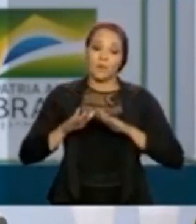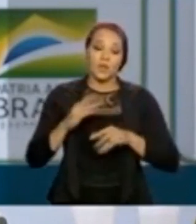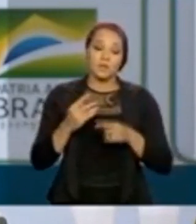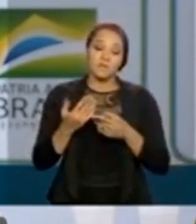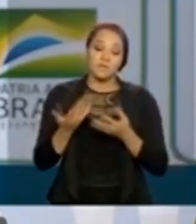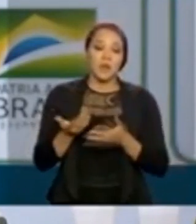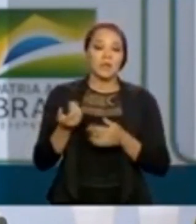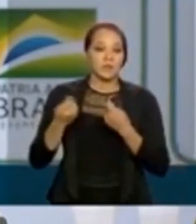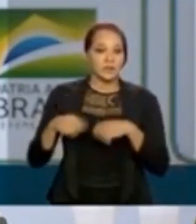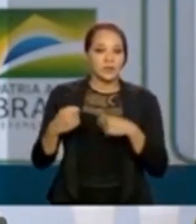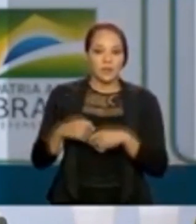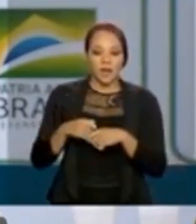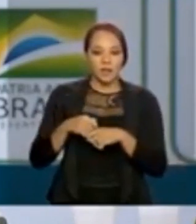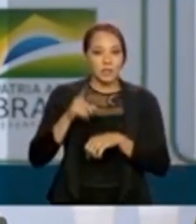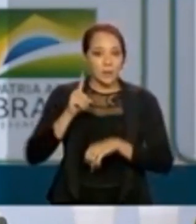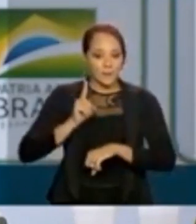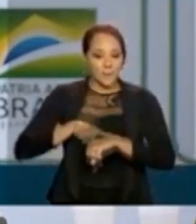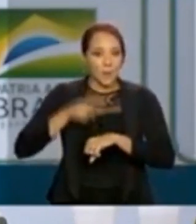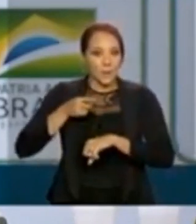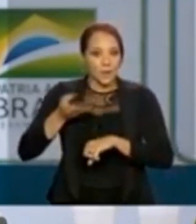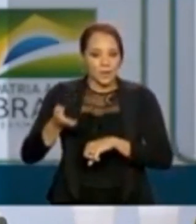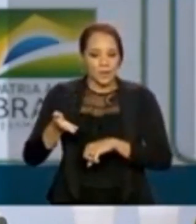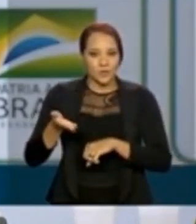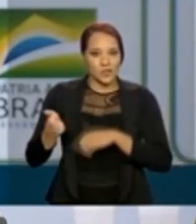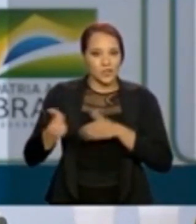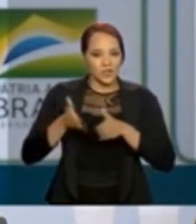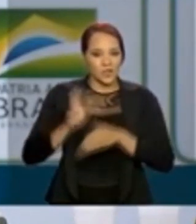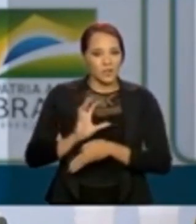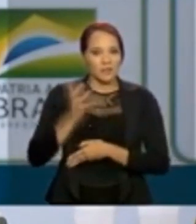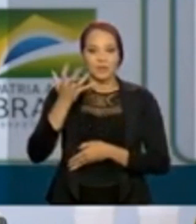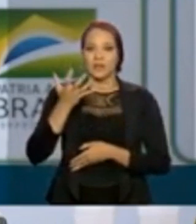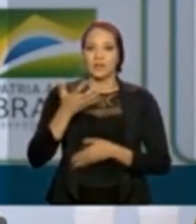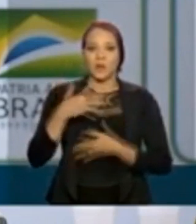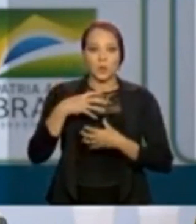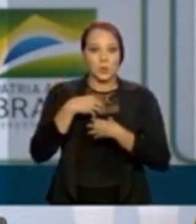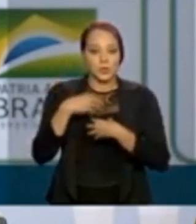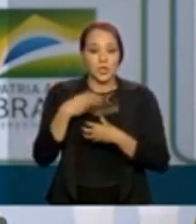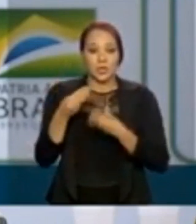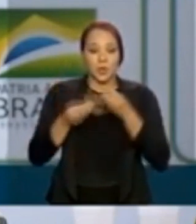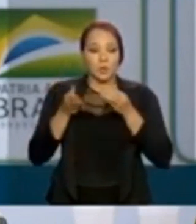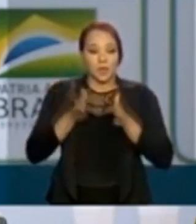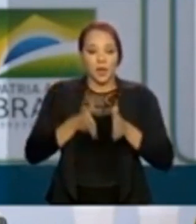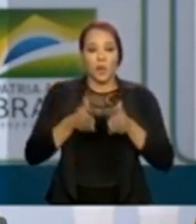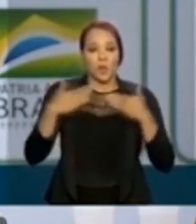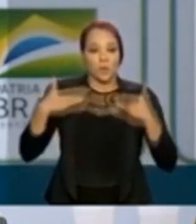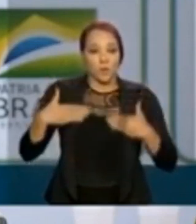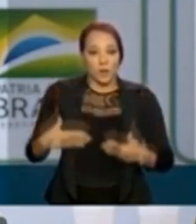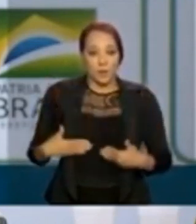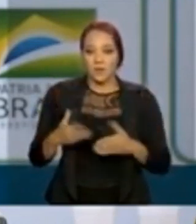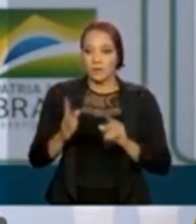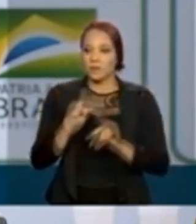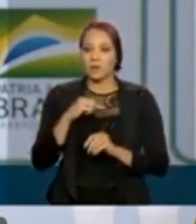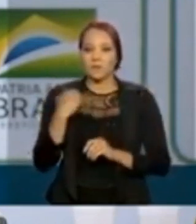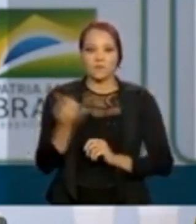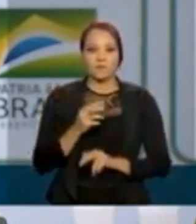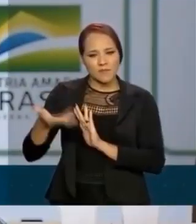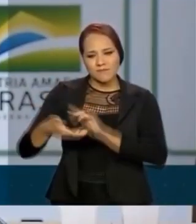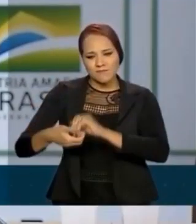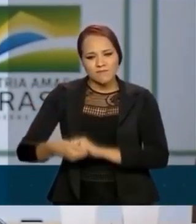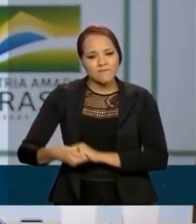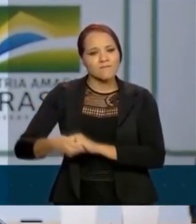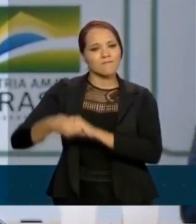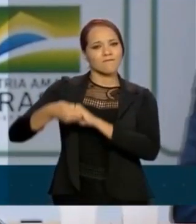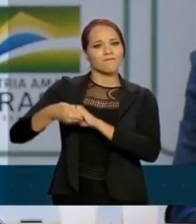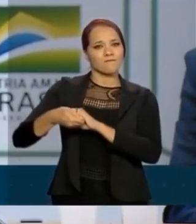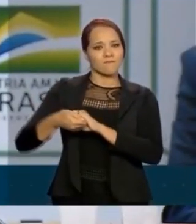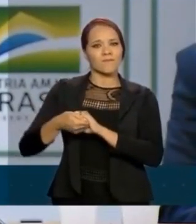aquela necessidade de, naquele momento, naquele clima, da maneira como estava o comportamento da nossa população. Nós